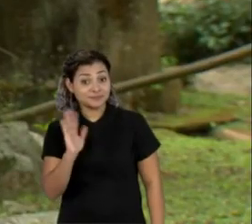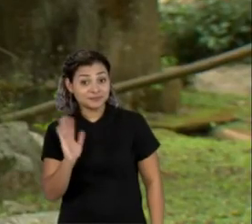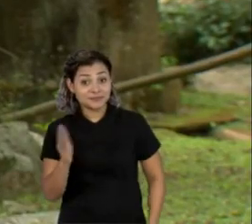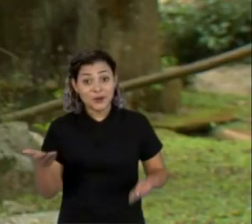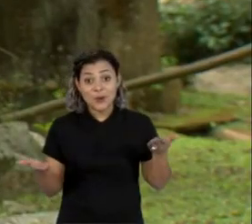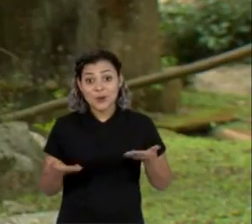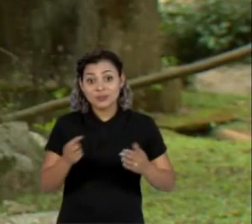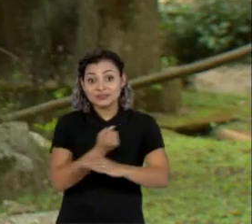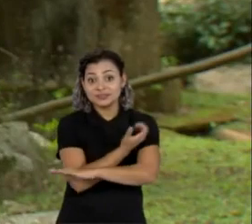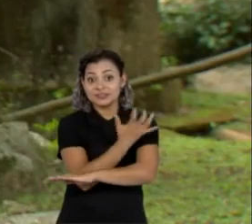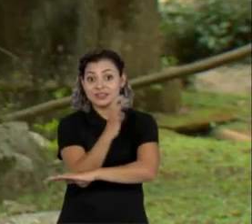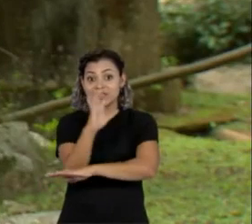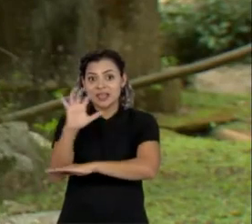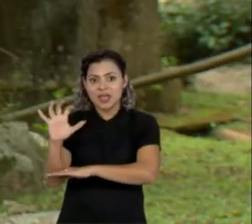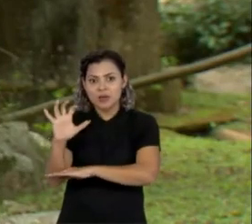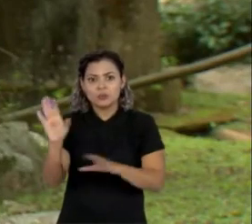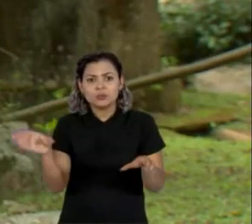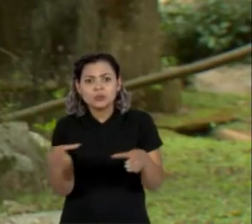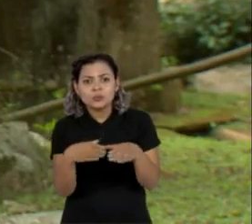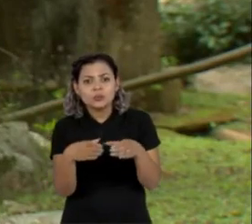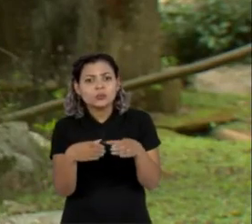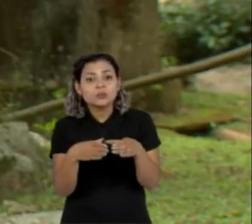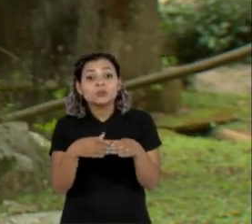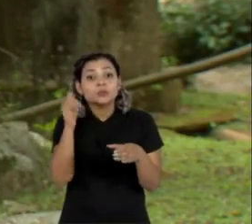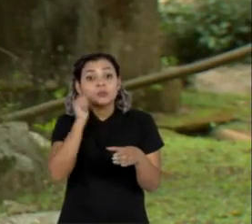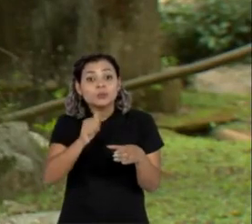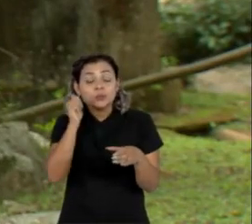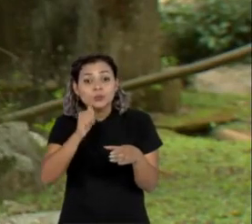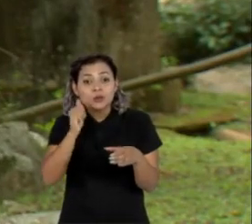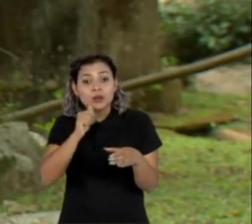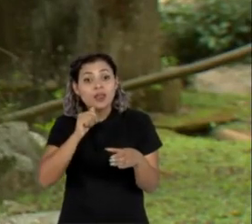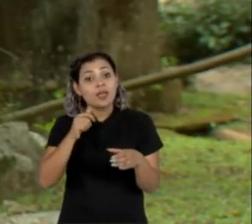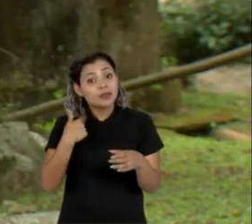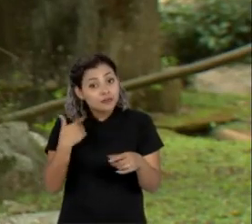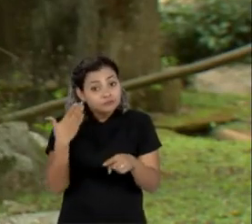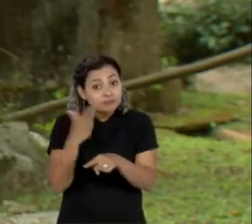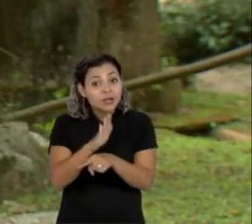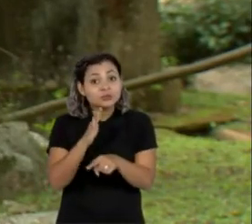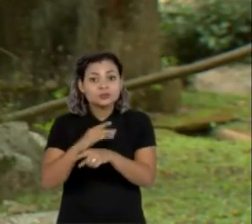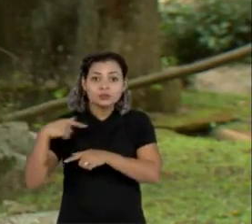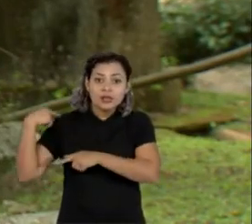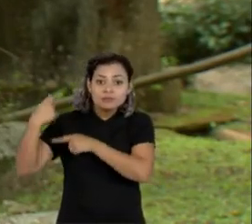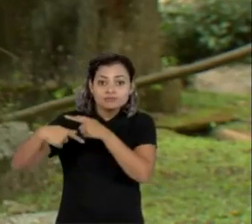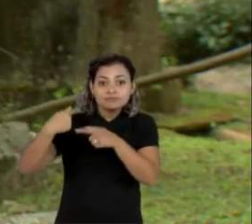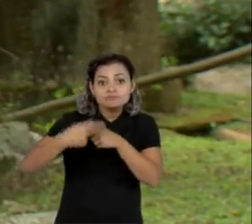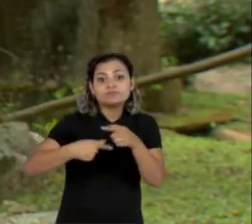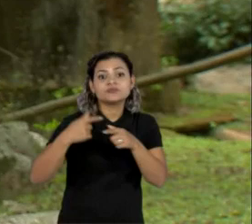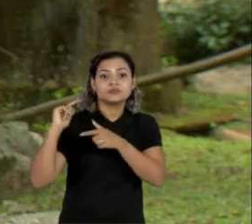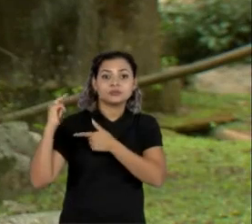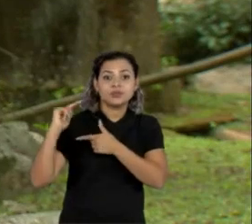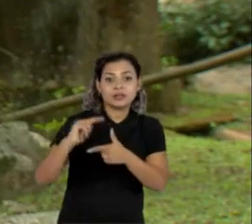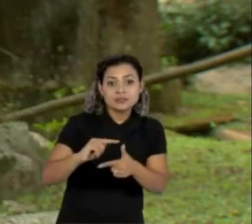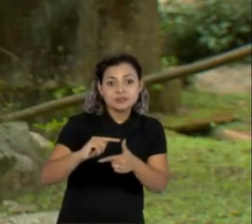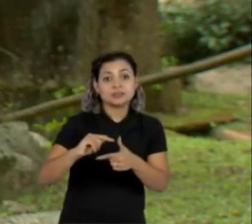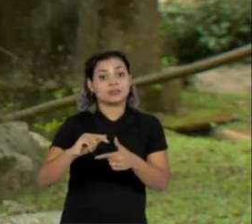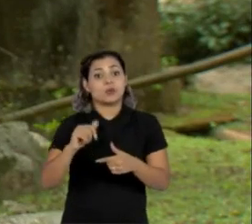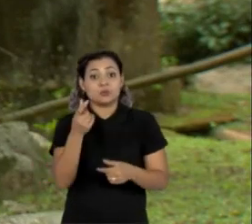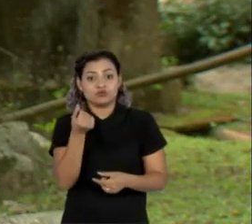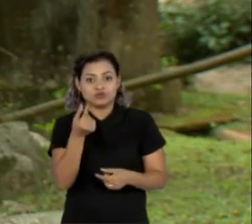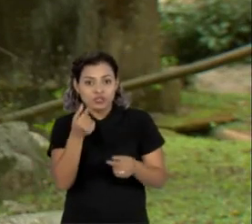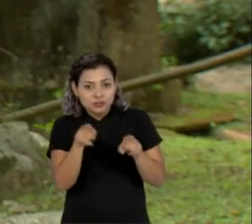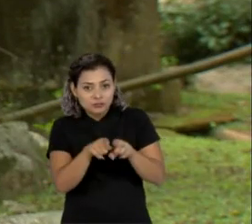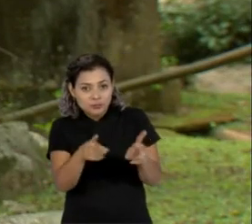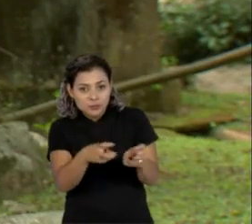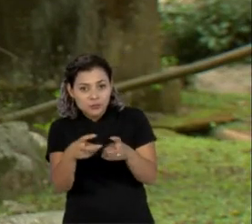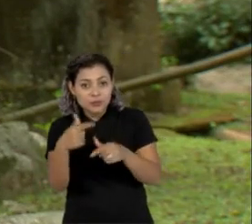Hoje no Repórter Eco conheço o coletivo feminino que resgata a tradição da renda renascença e dos cantos de trabalho.